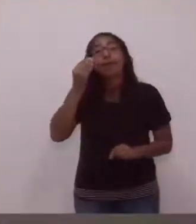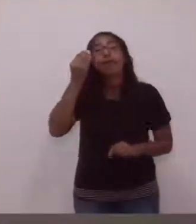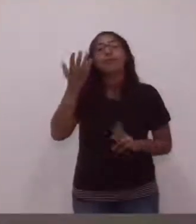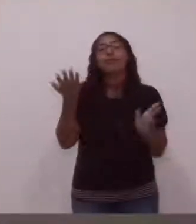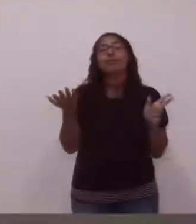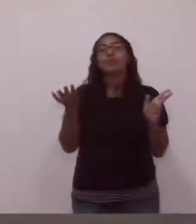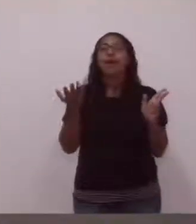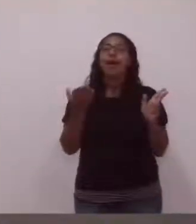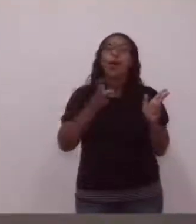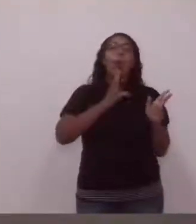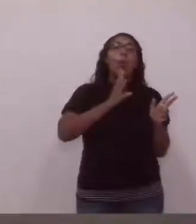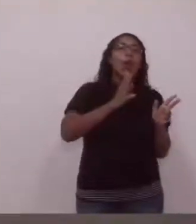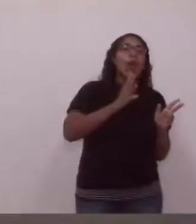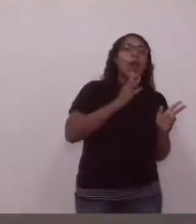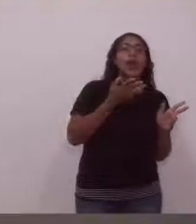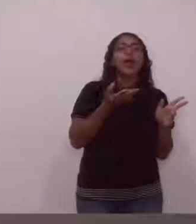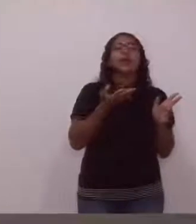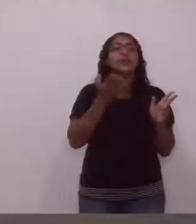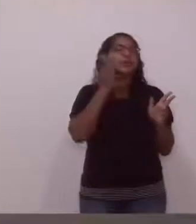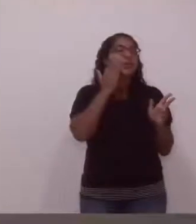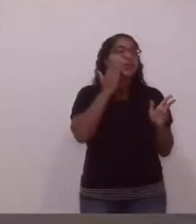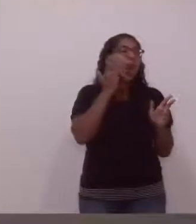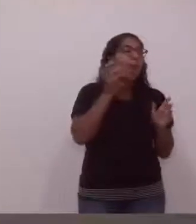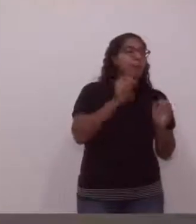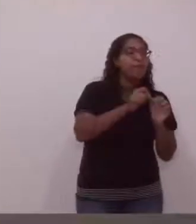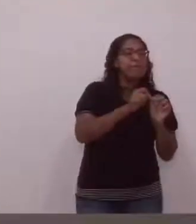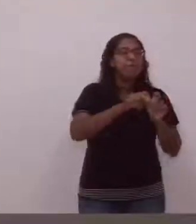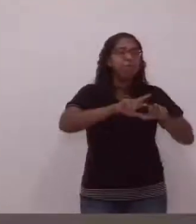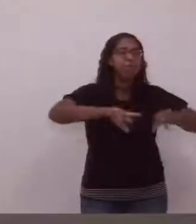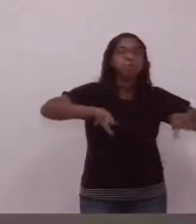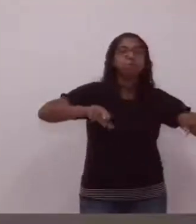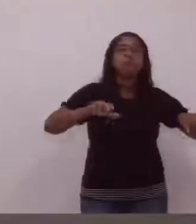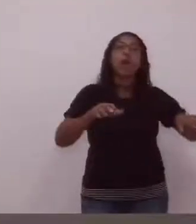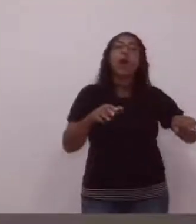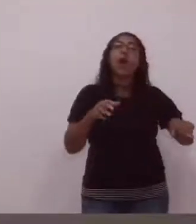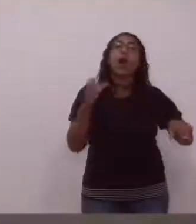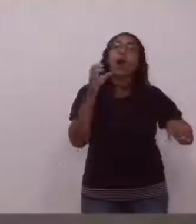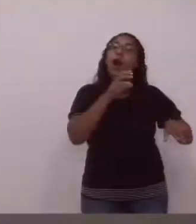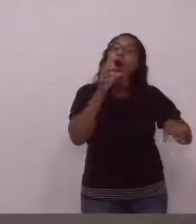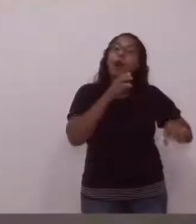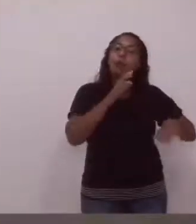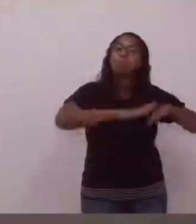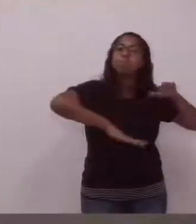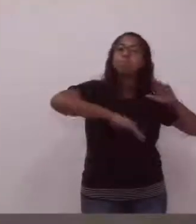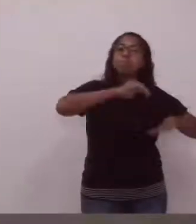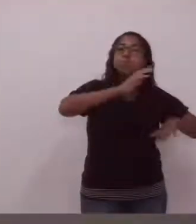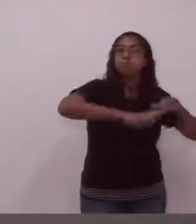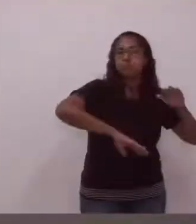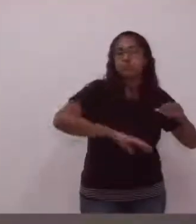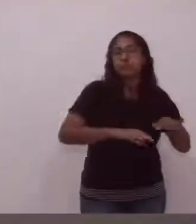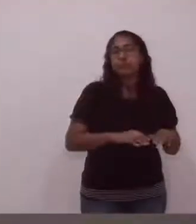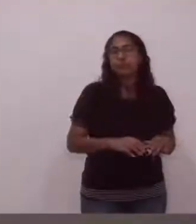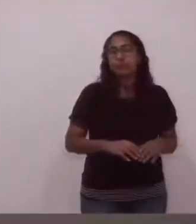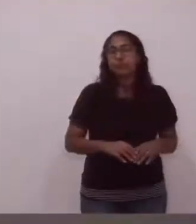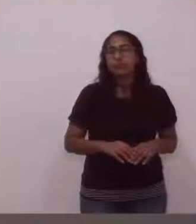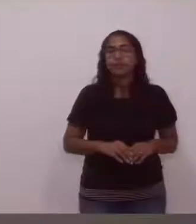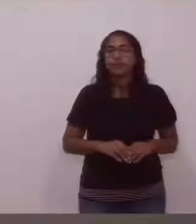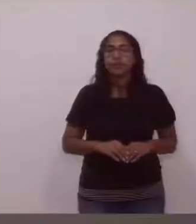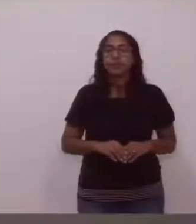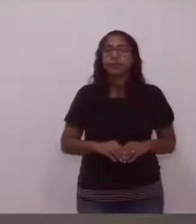se fazer, e fazer com agilidade e com rapidez, assim como exige que se faça hoje.